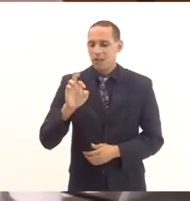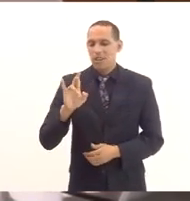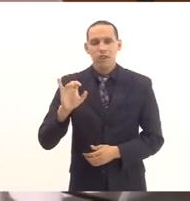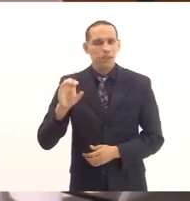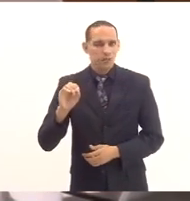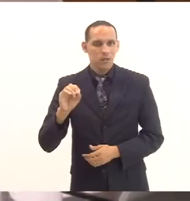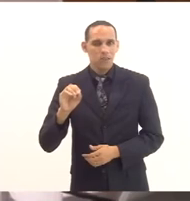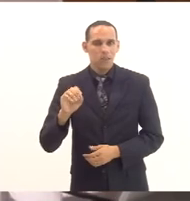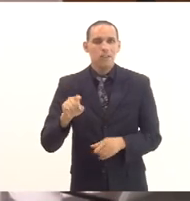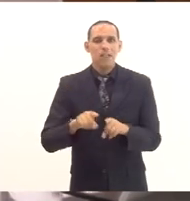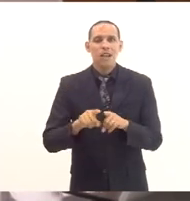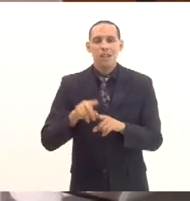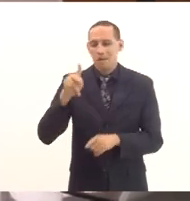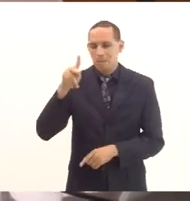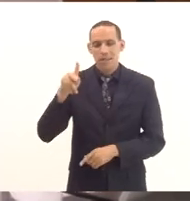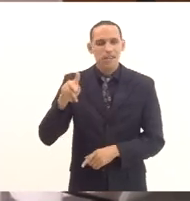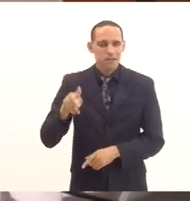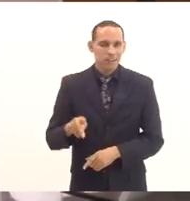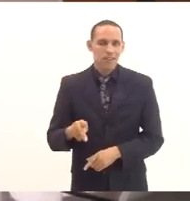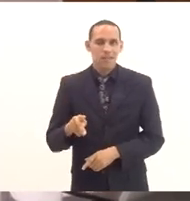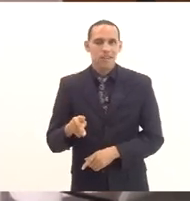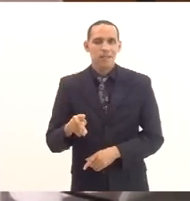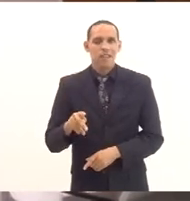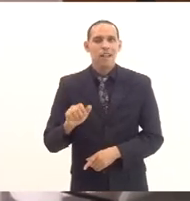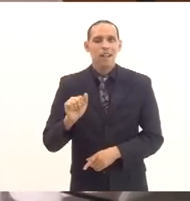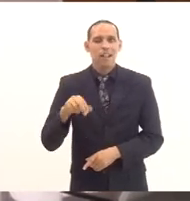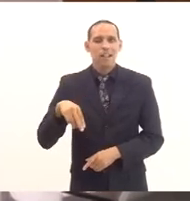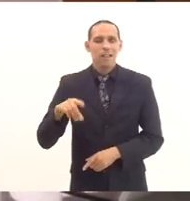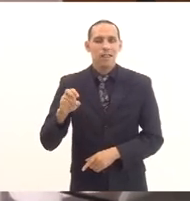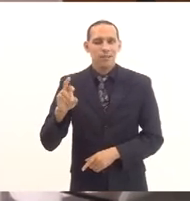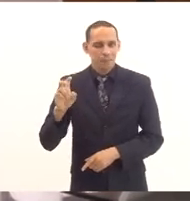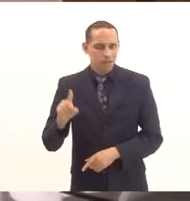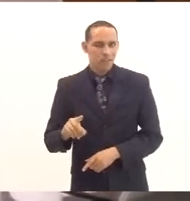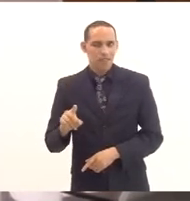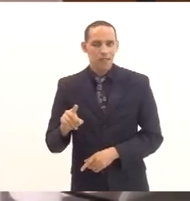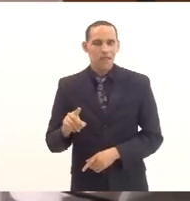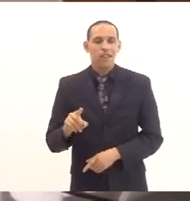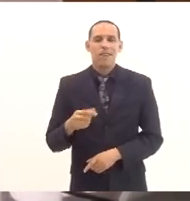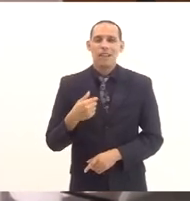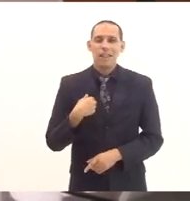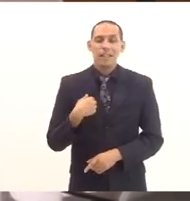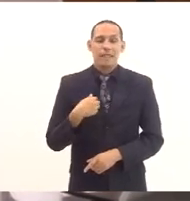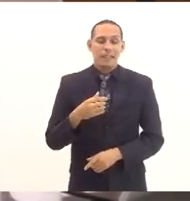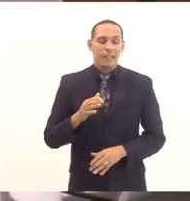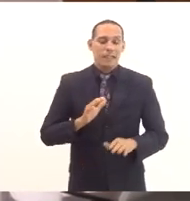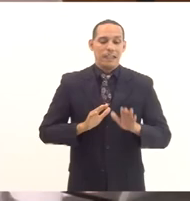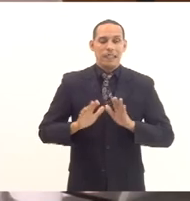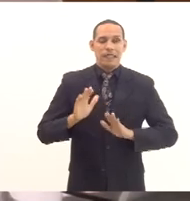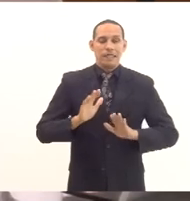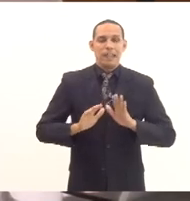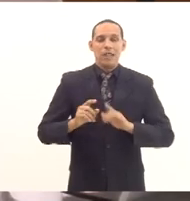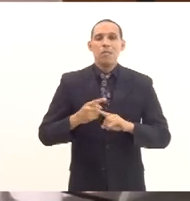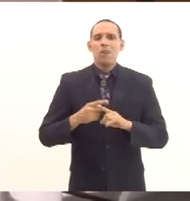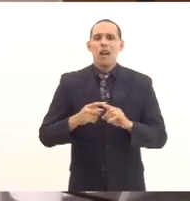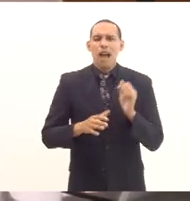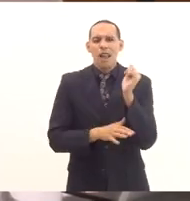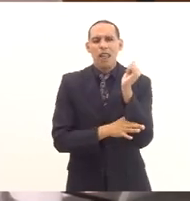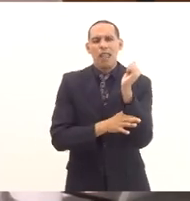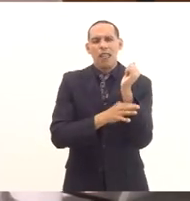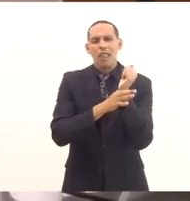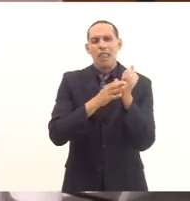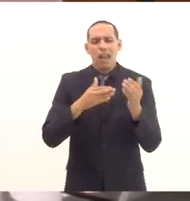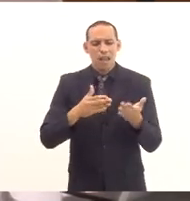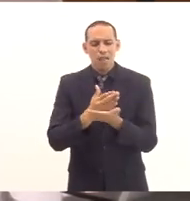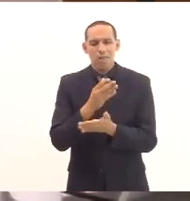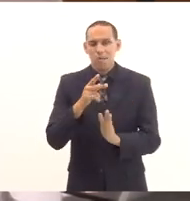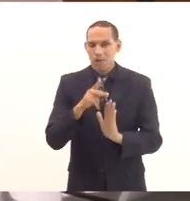apresentando nosso Presidente amigo Andreia porque confesso que eu tinha uma ressalva grande pode rir porque tinha uma burocracia Grande para aprovar os